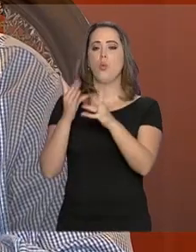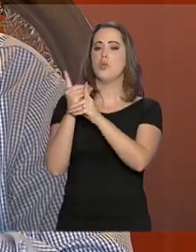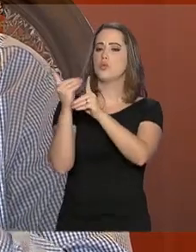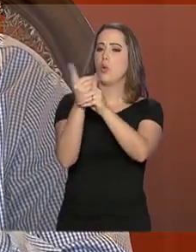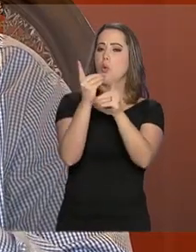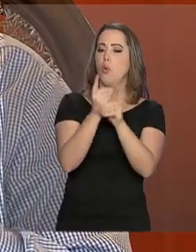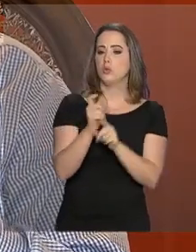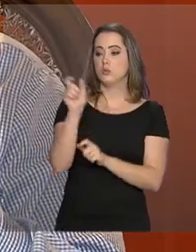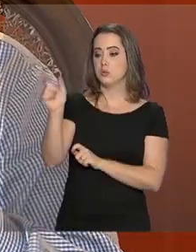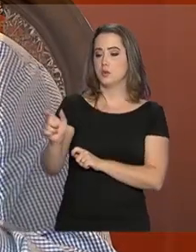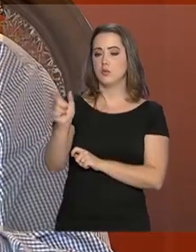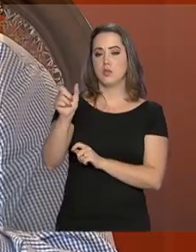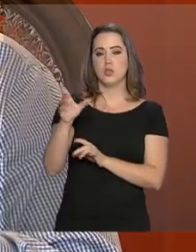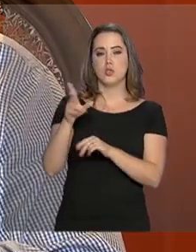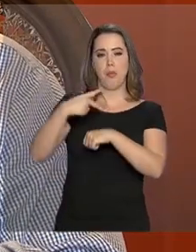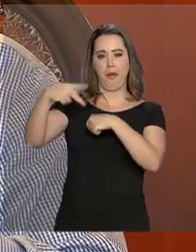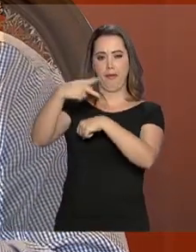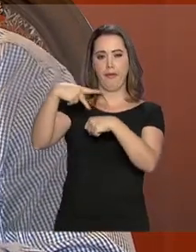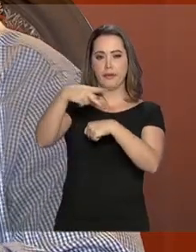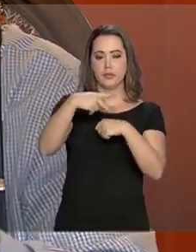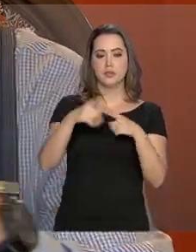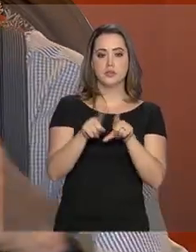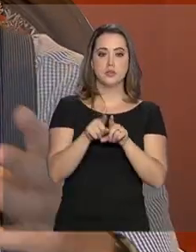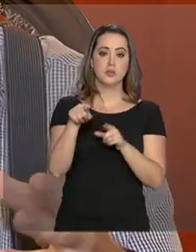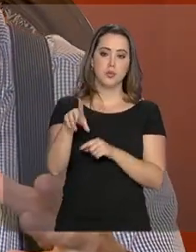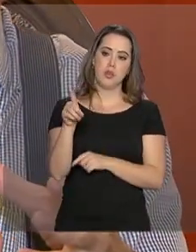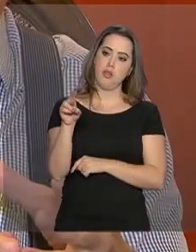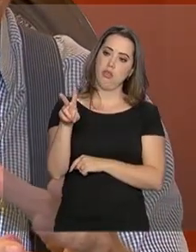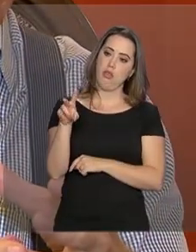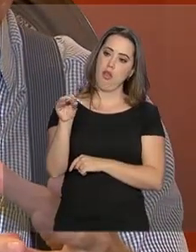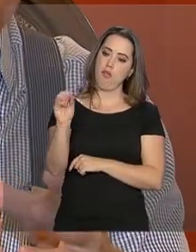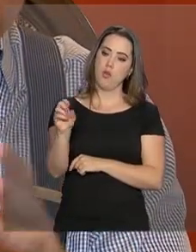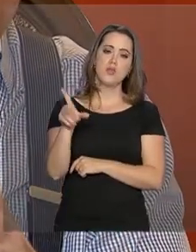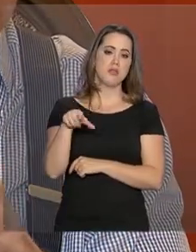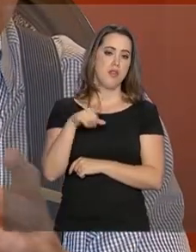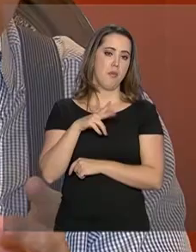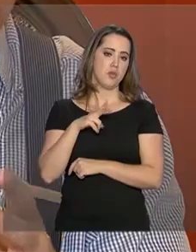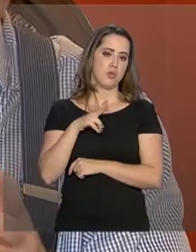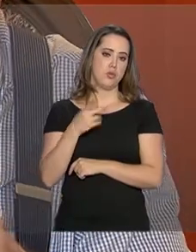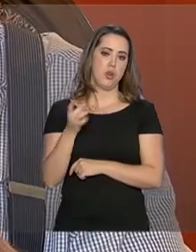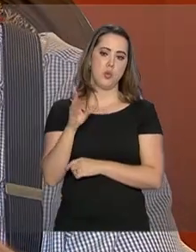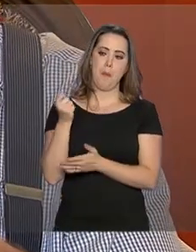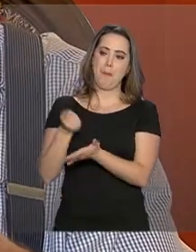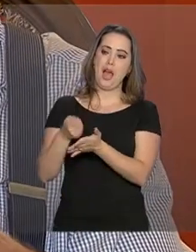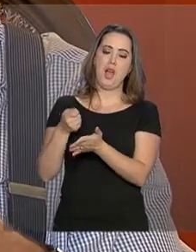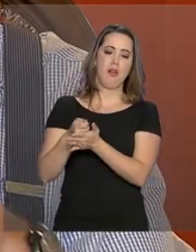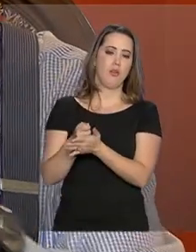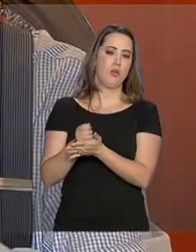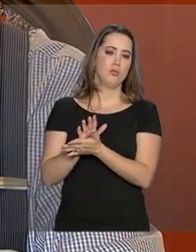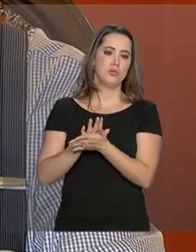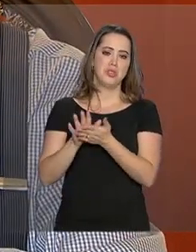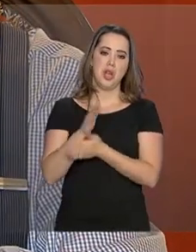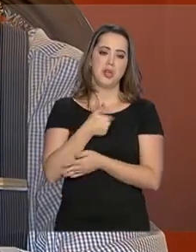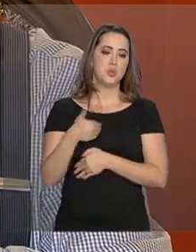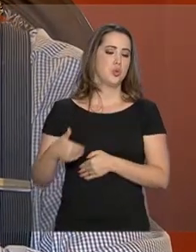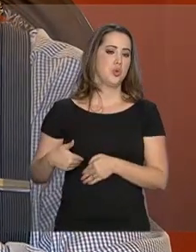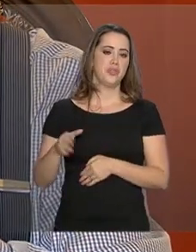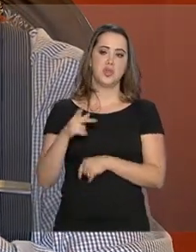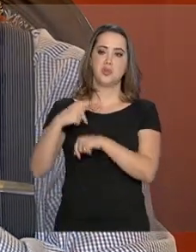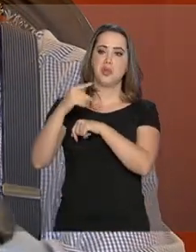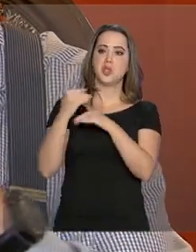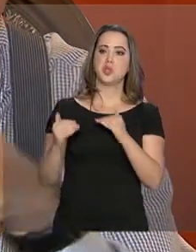porque não não dá voz não é pai é uma coisa privada não é patrocinada por governos de países